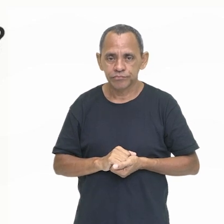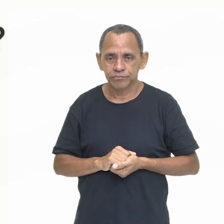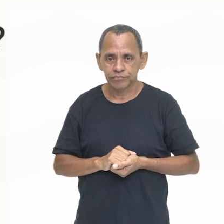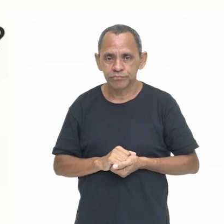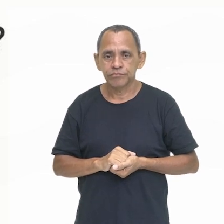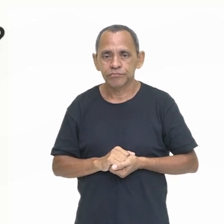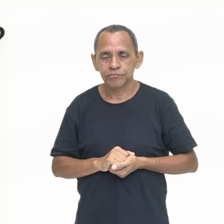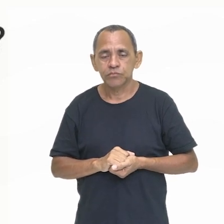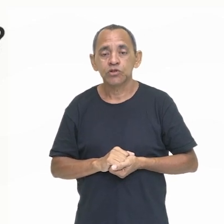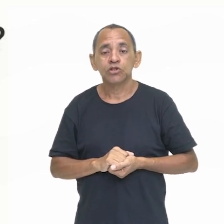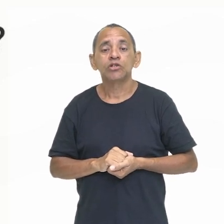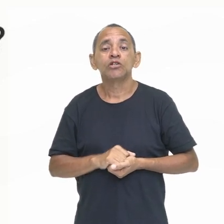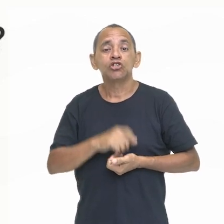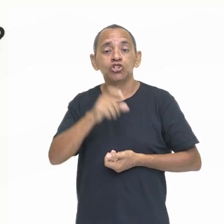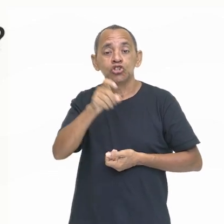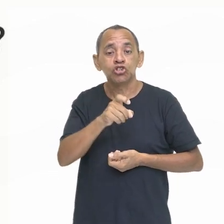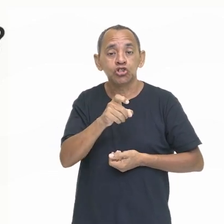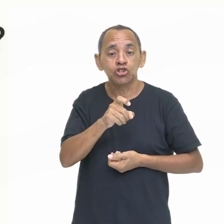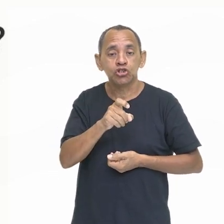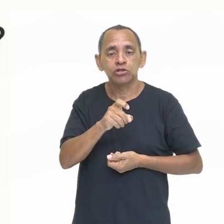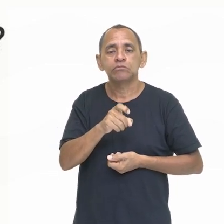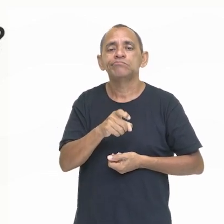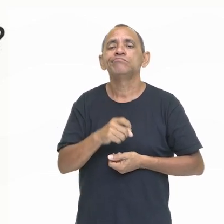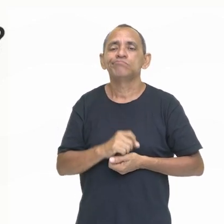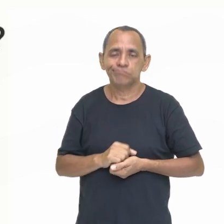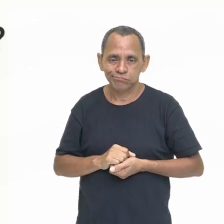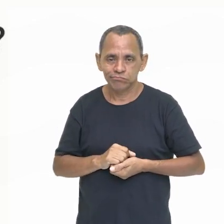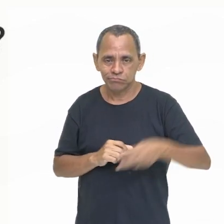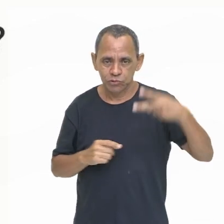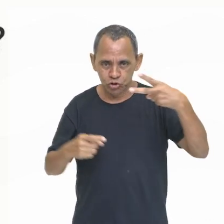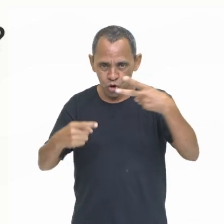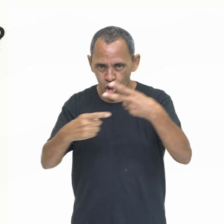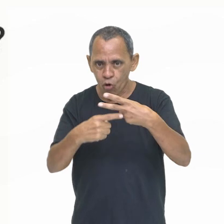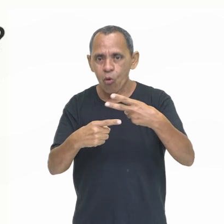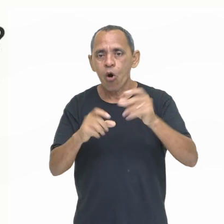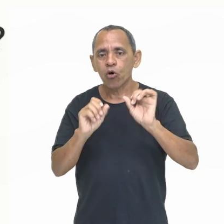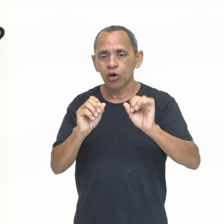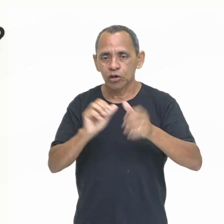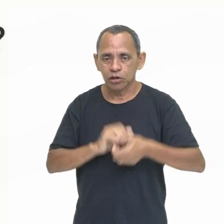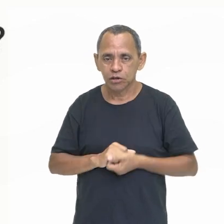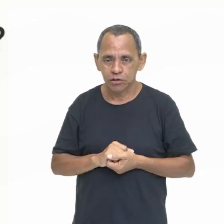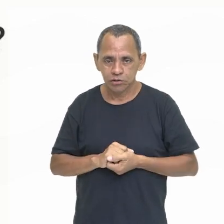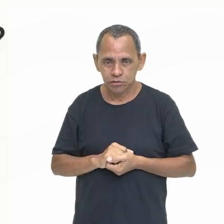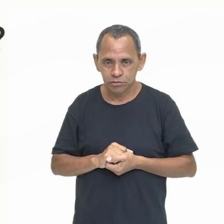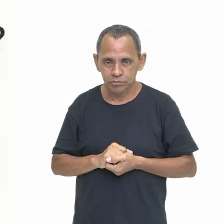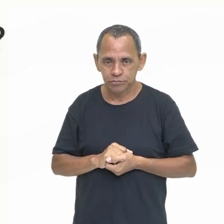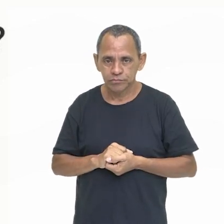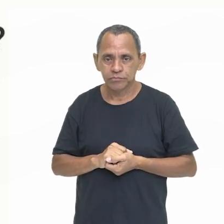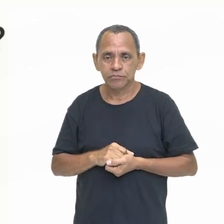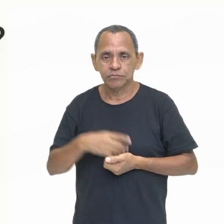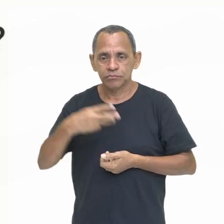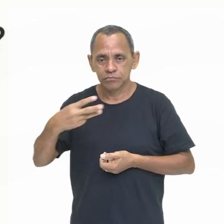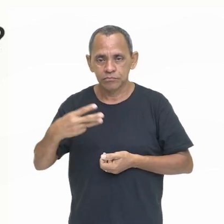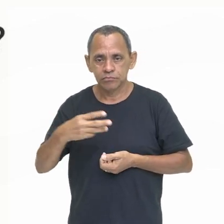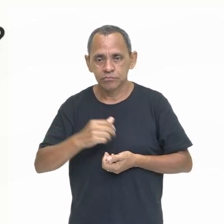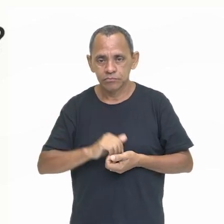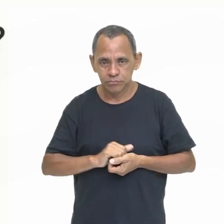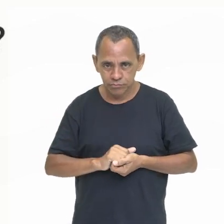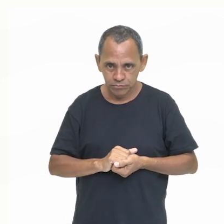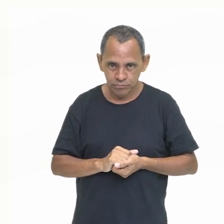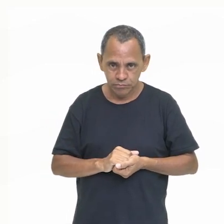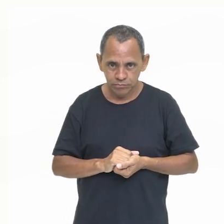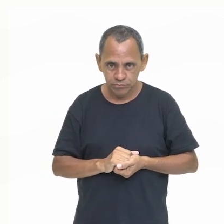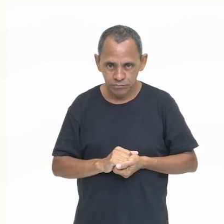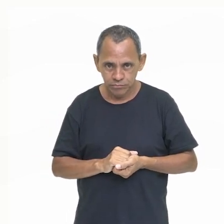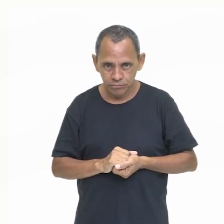x menor ou igual a menos 2 e para x maior ou igual a 3. Bora voltar aqui no gráfico, só para